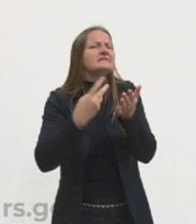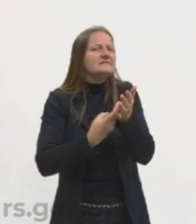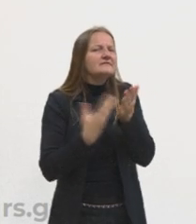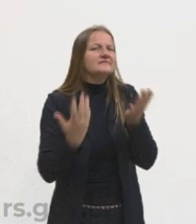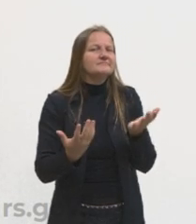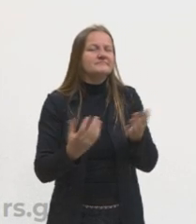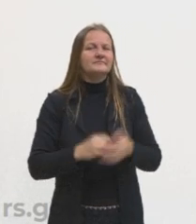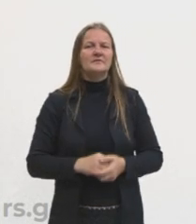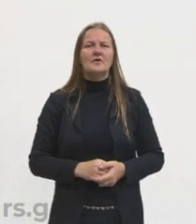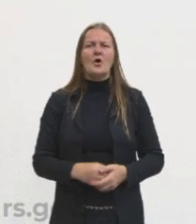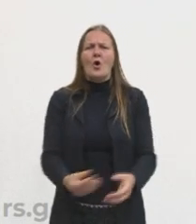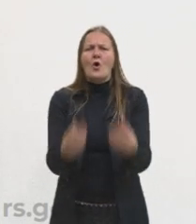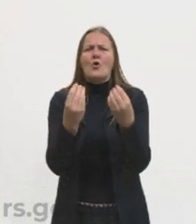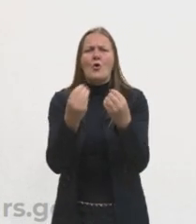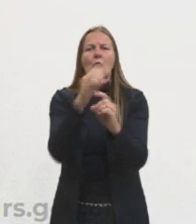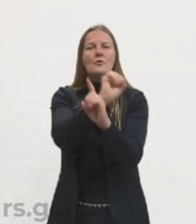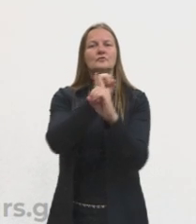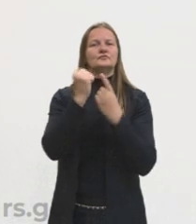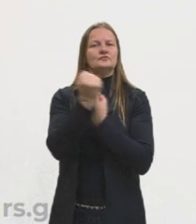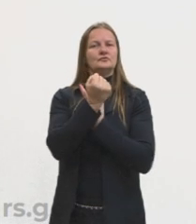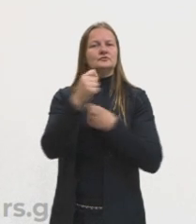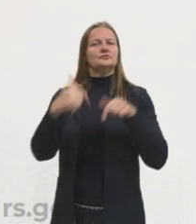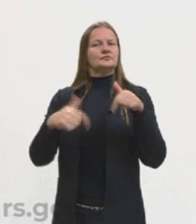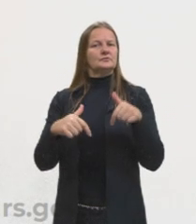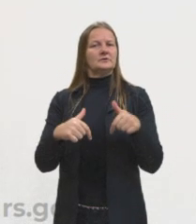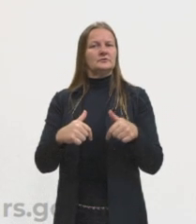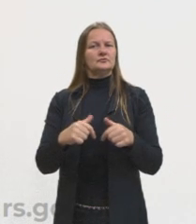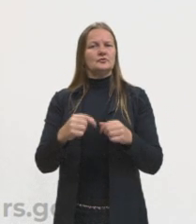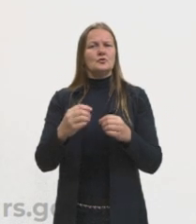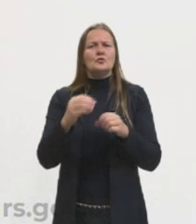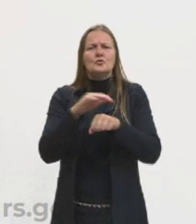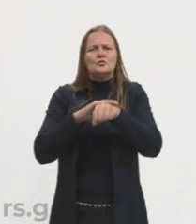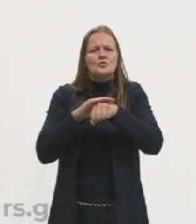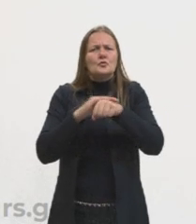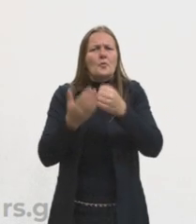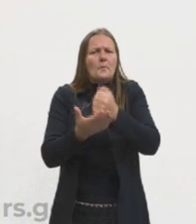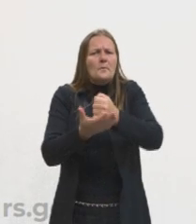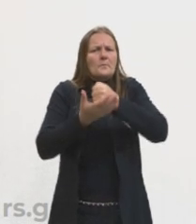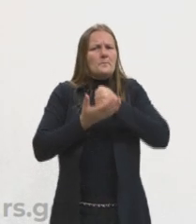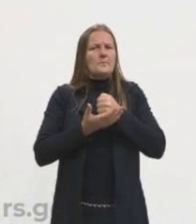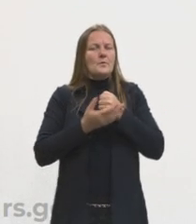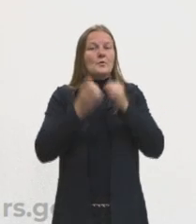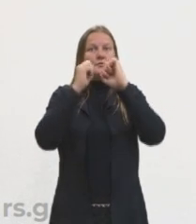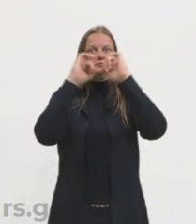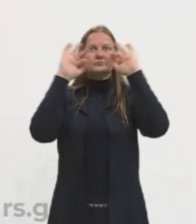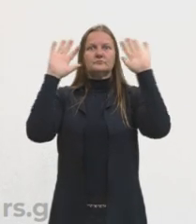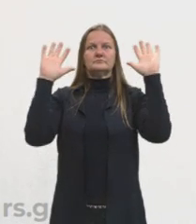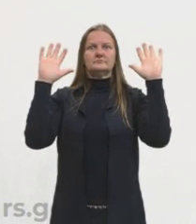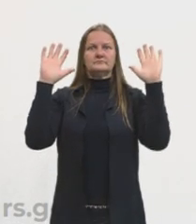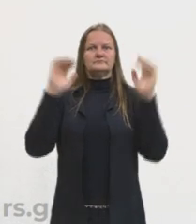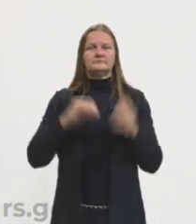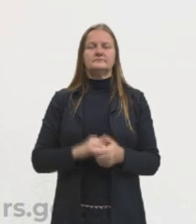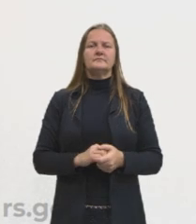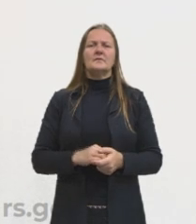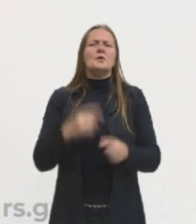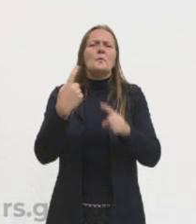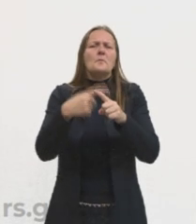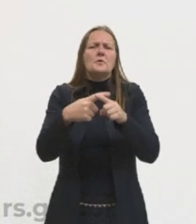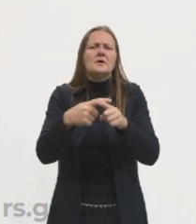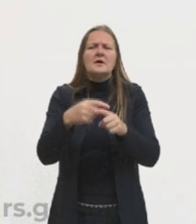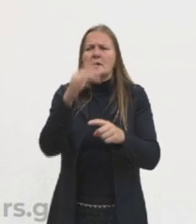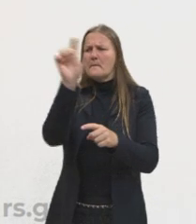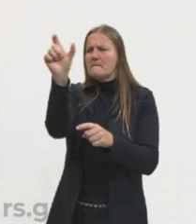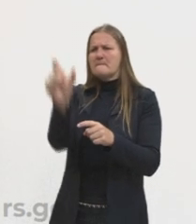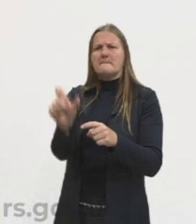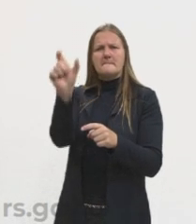De que forma a sociologia do trabalho pode nos ajudar a entender essa dinâmica por quê que o trabalhador não